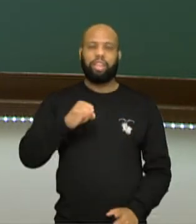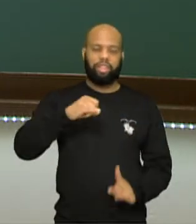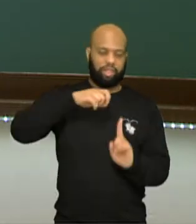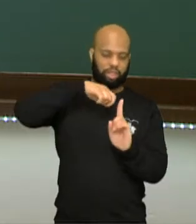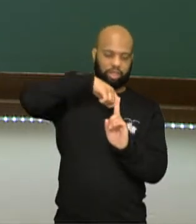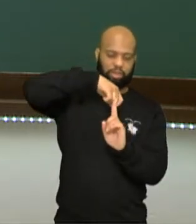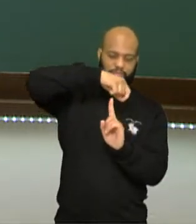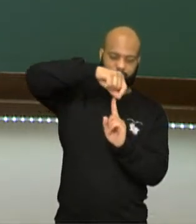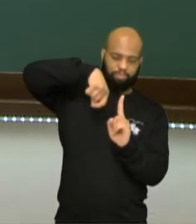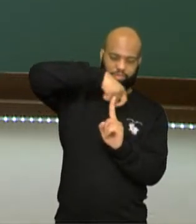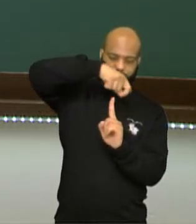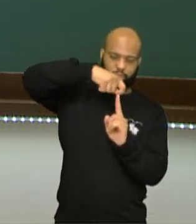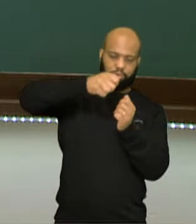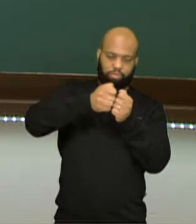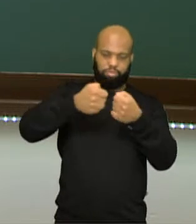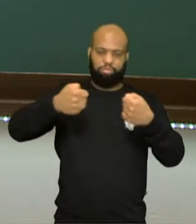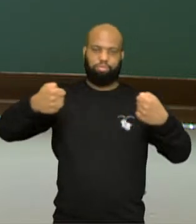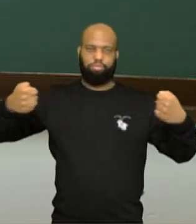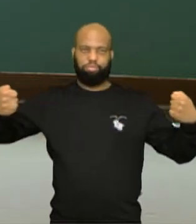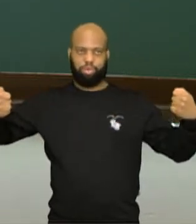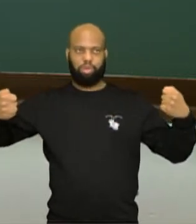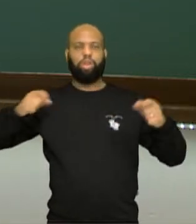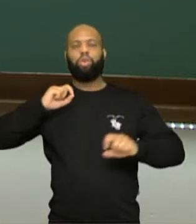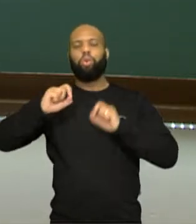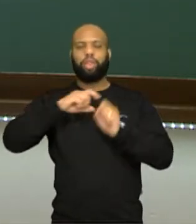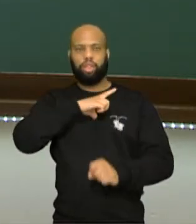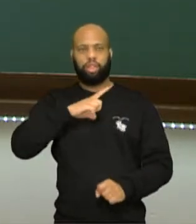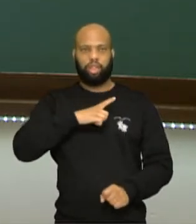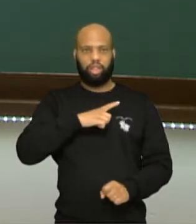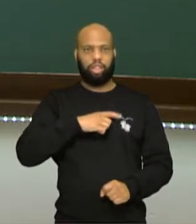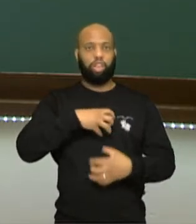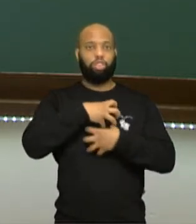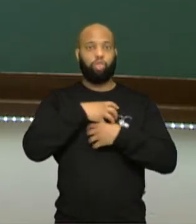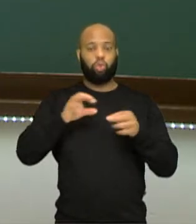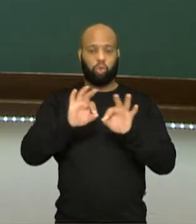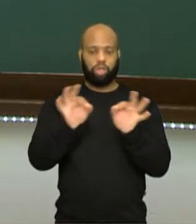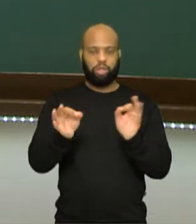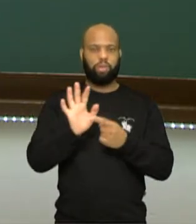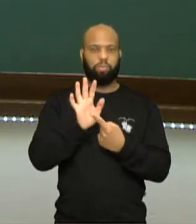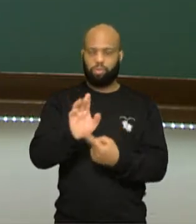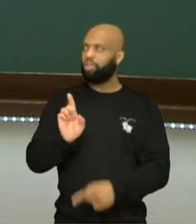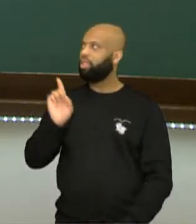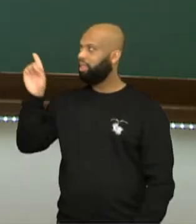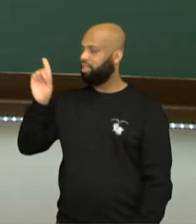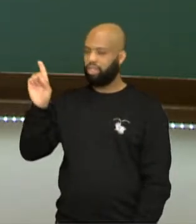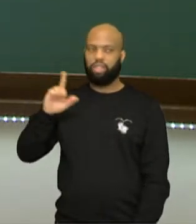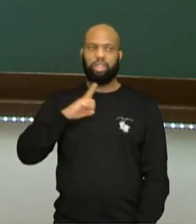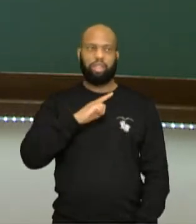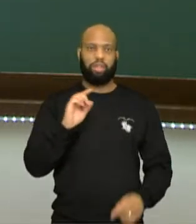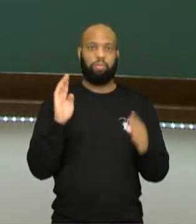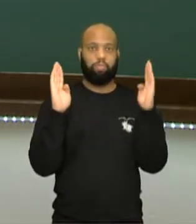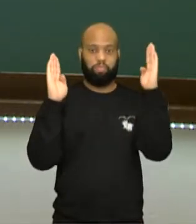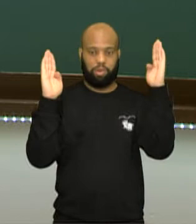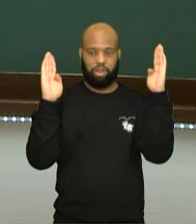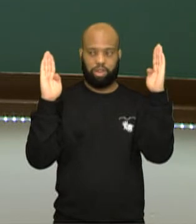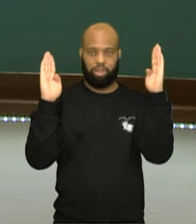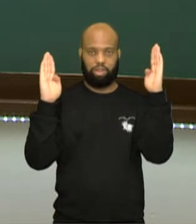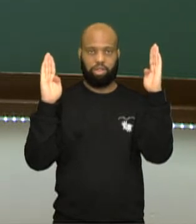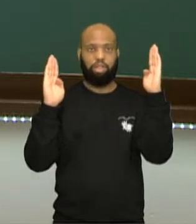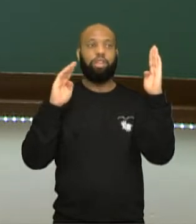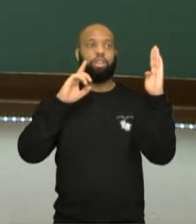desenrolar aquele que aquele rocambole você vai ter o modelo simples e capacitor são duas placas condutoras paralelas